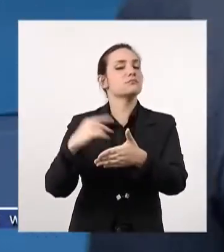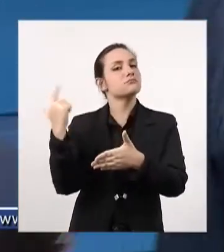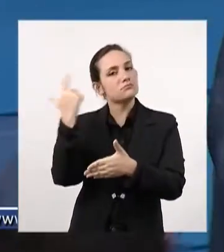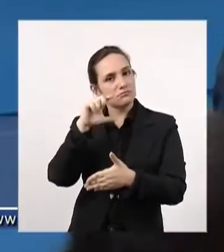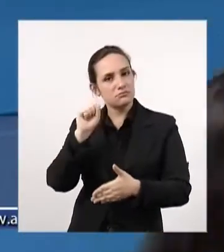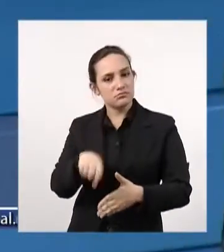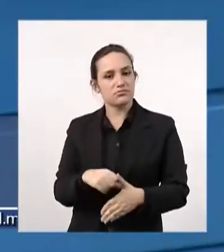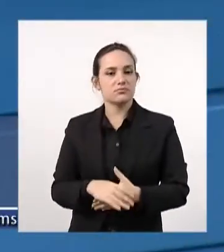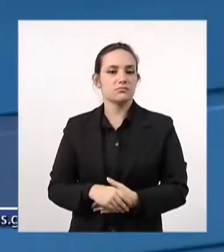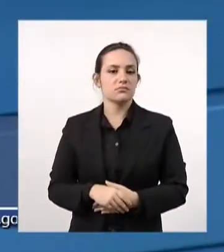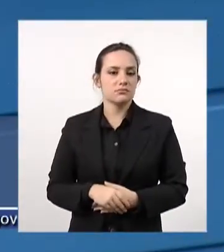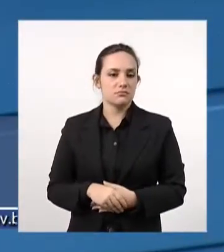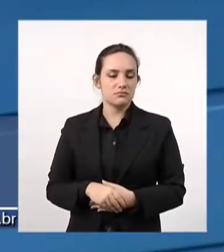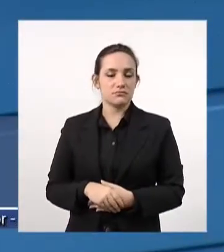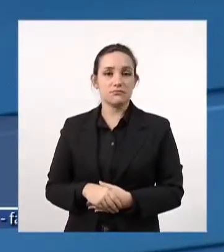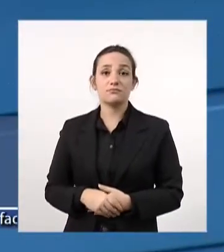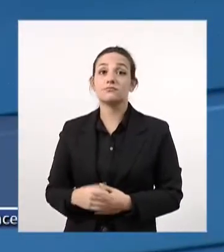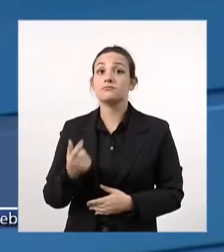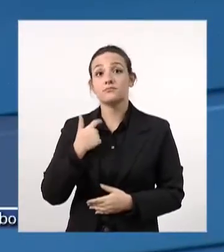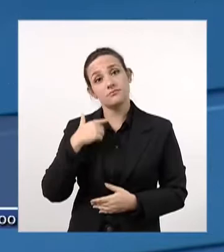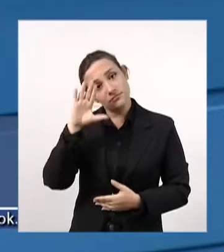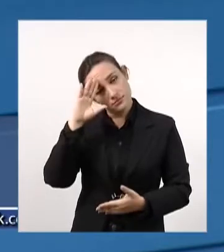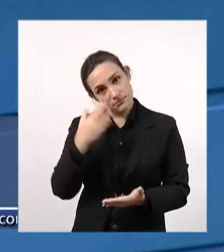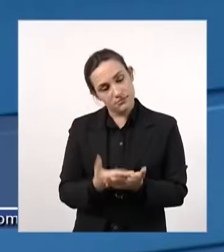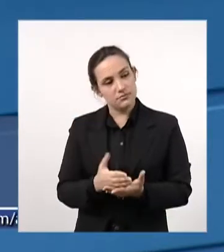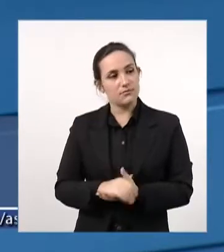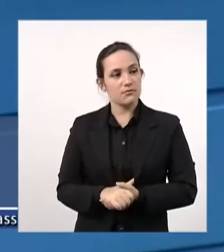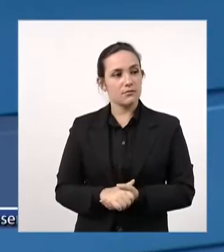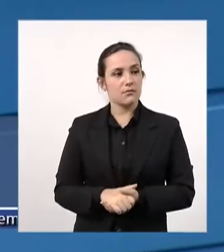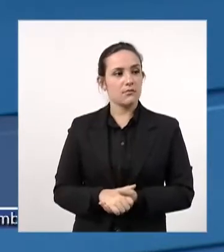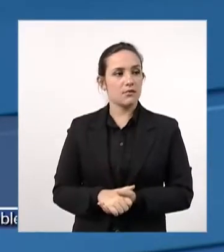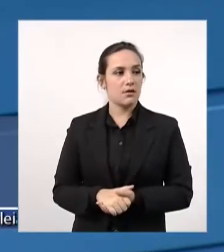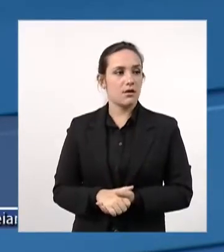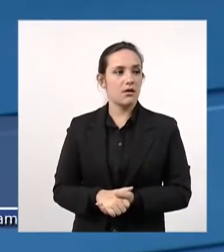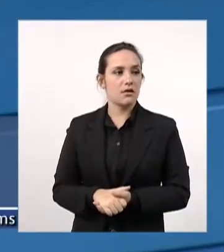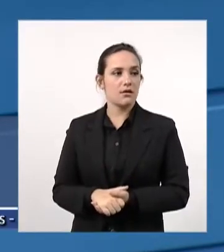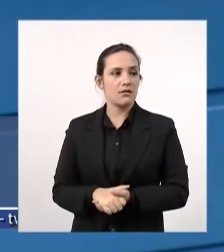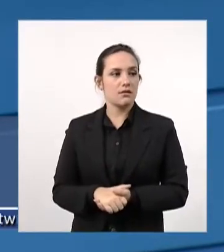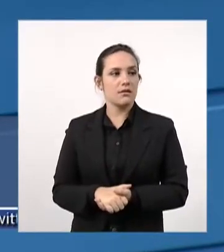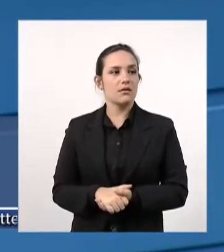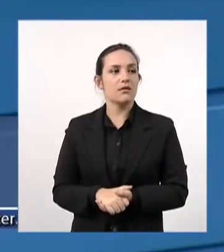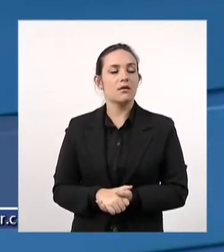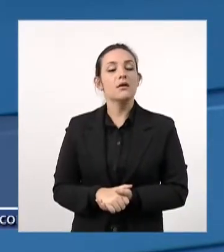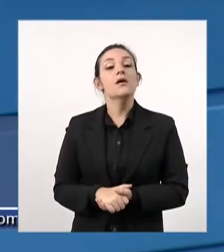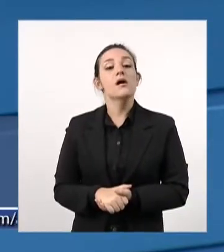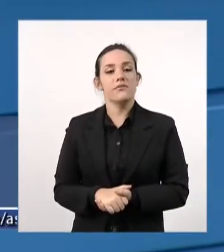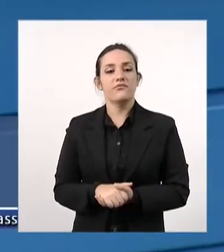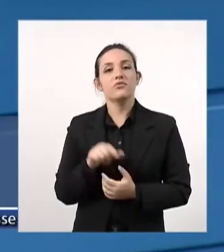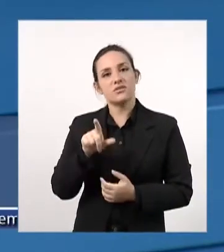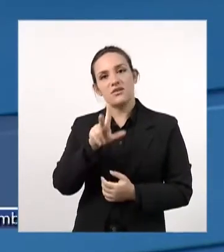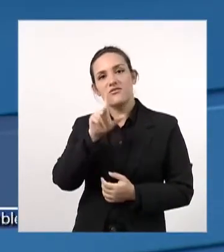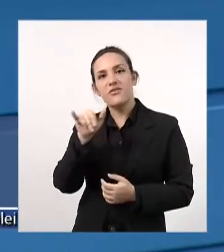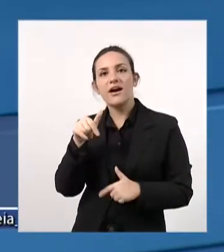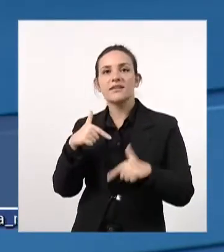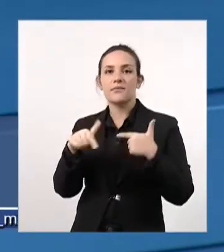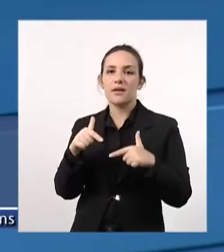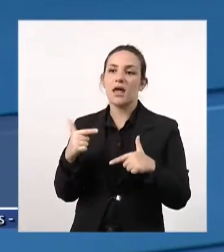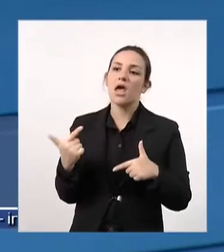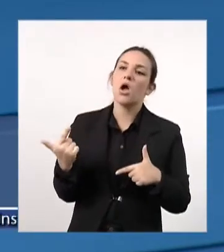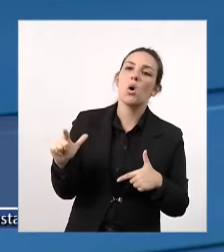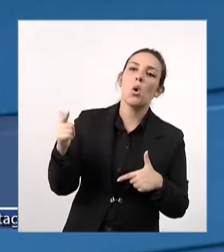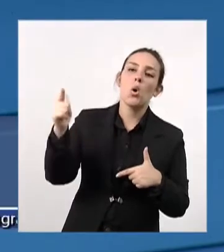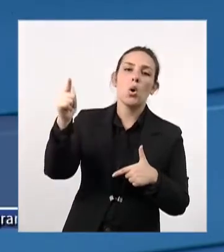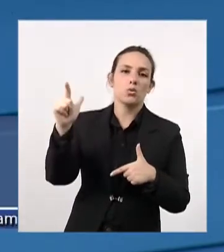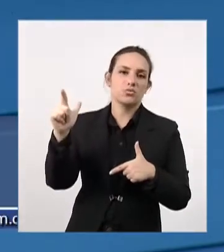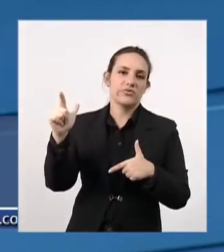governo. Creio que estará num outro patamar, atuando em outra instância e